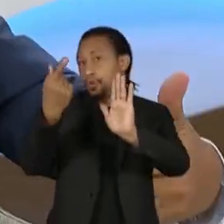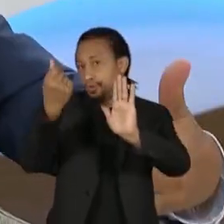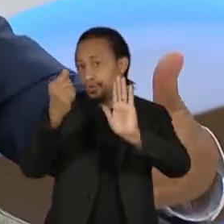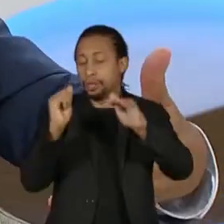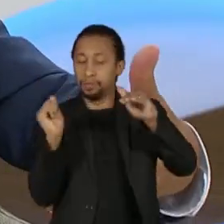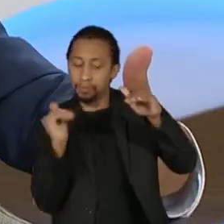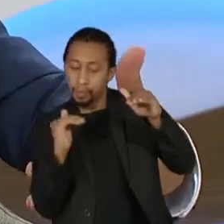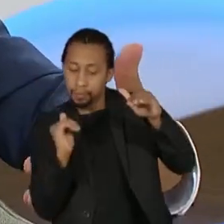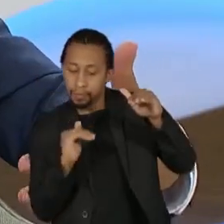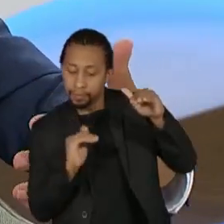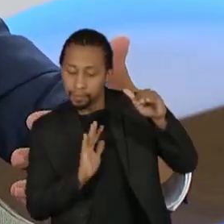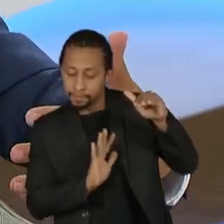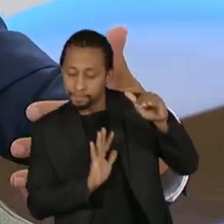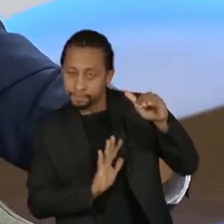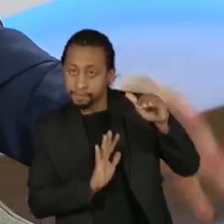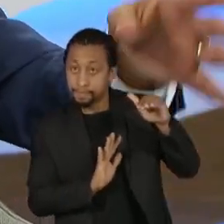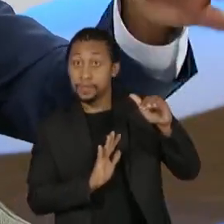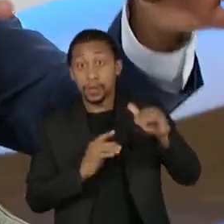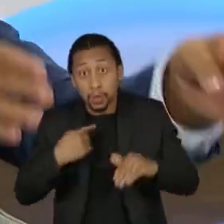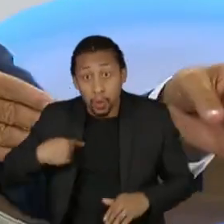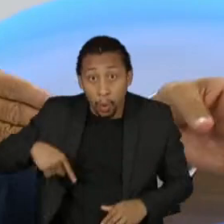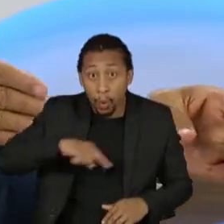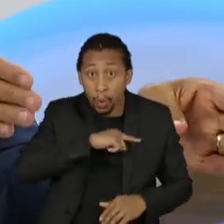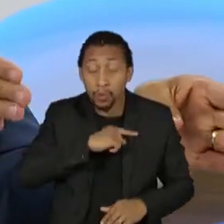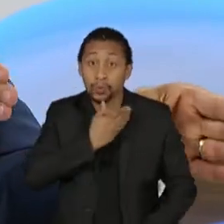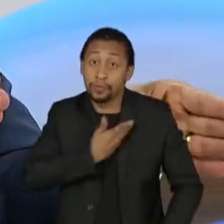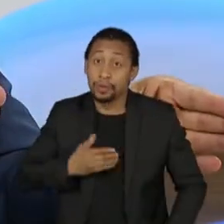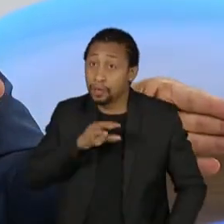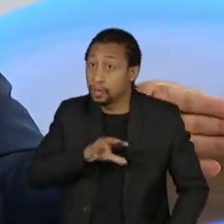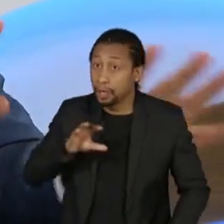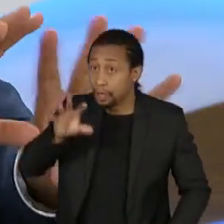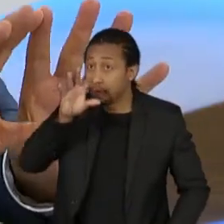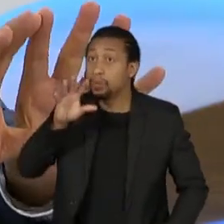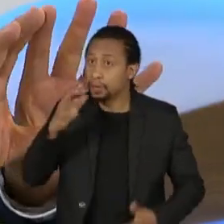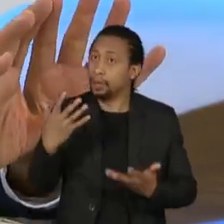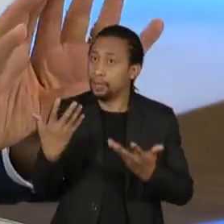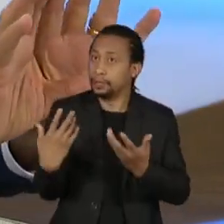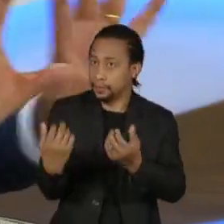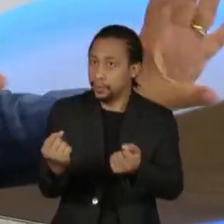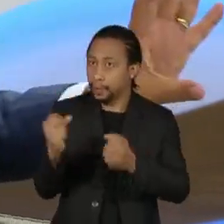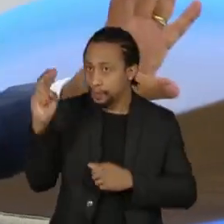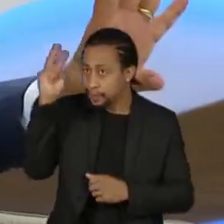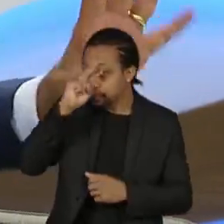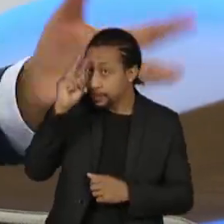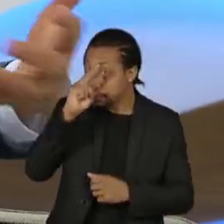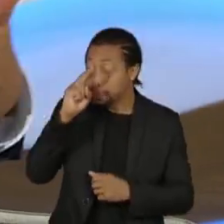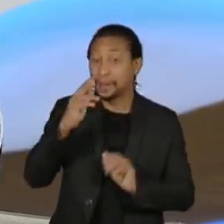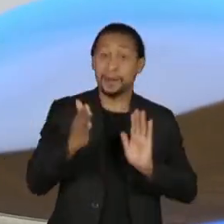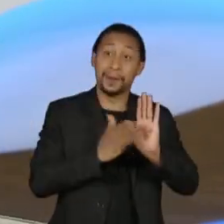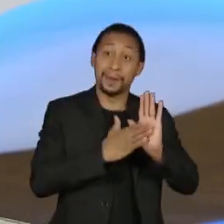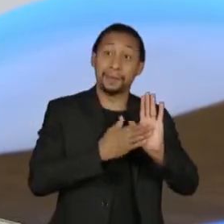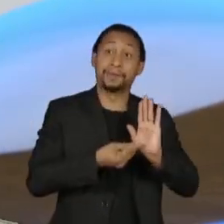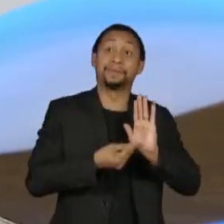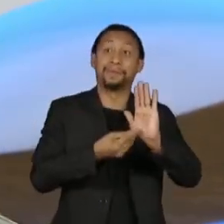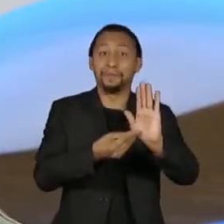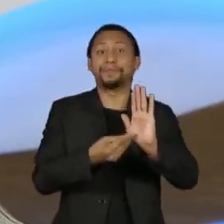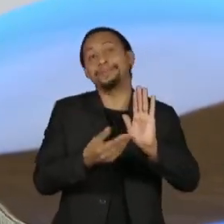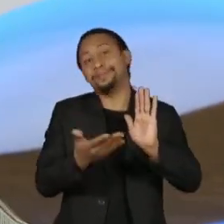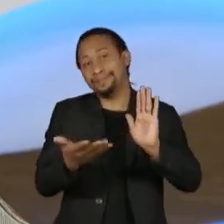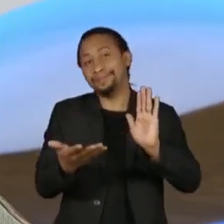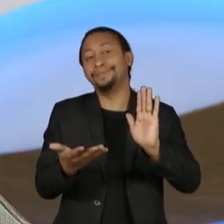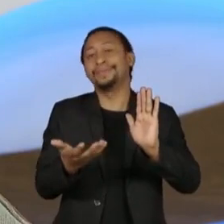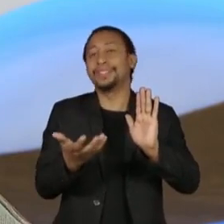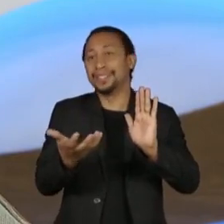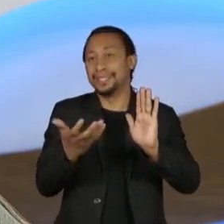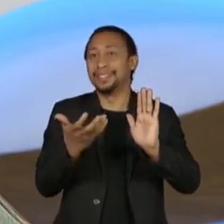nós, os governadores, defendemos, ele é o parâmetro. a partir daquela proposta, a gente encontrar uma saída